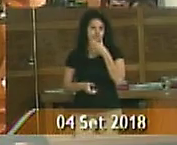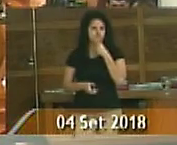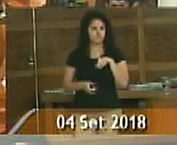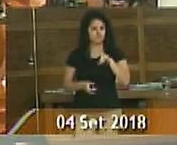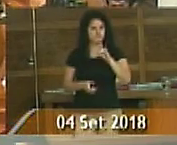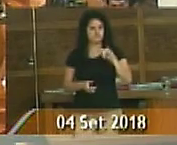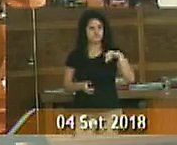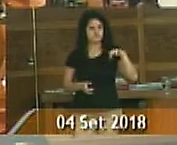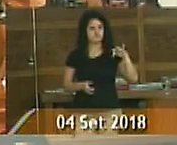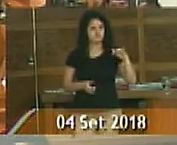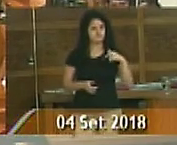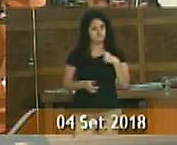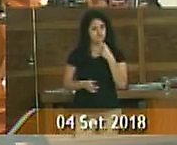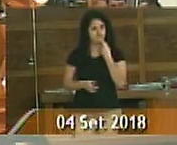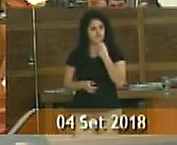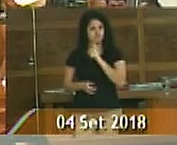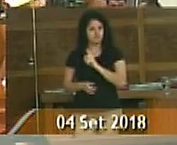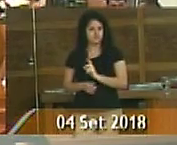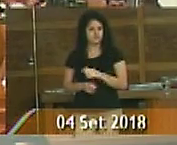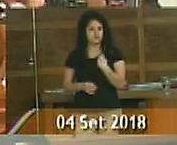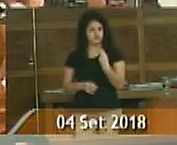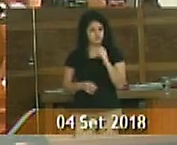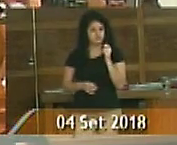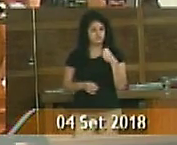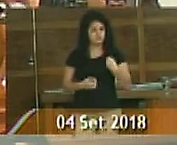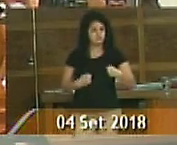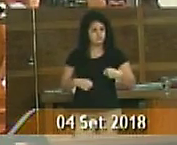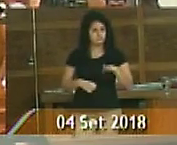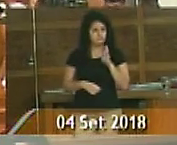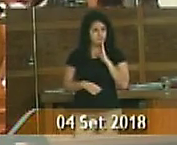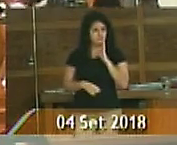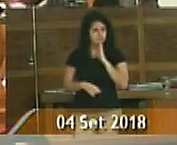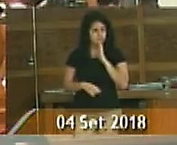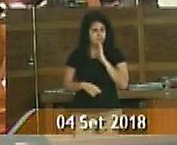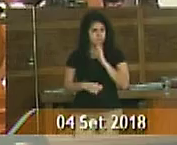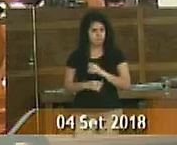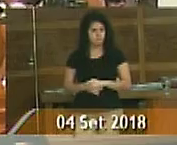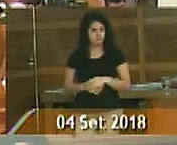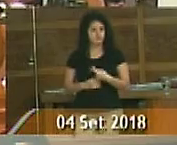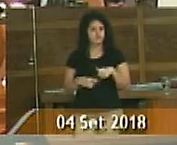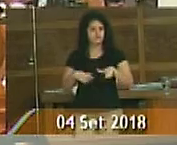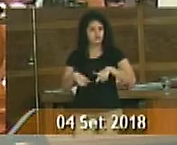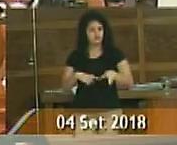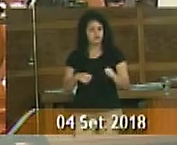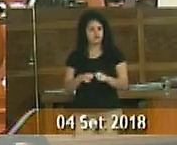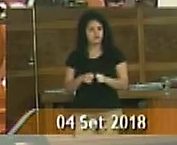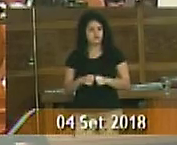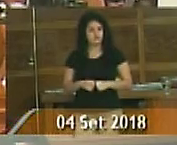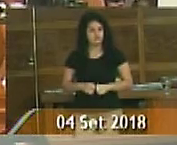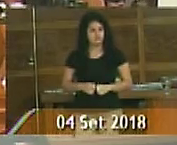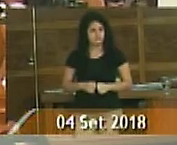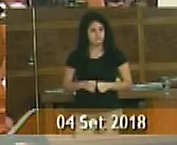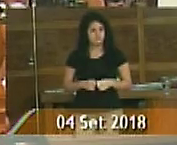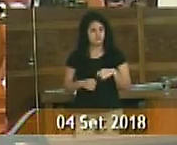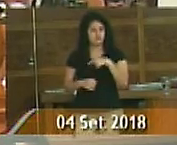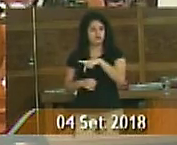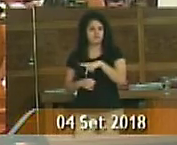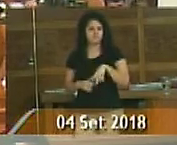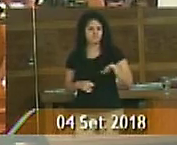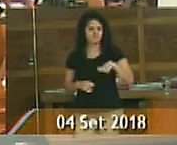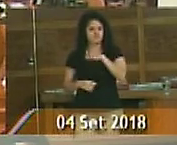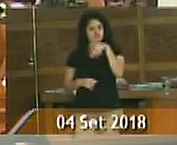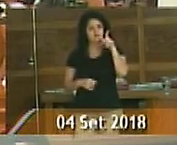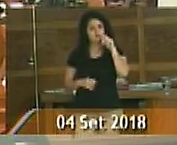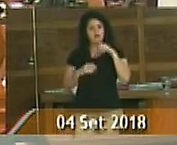foi eles que fizeram. Mas a gente tem que fazer o reconhecimento quando o trabalho está sendo feito. Ali da Serra d'Água até